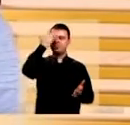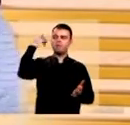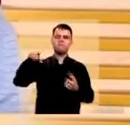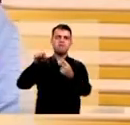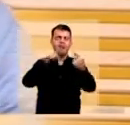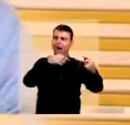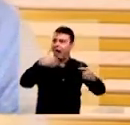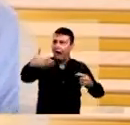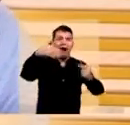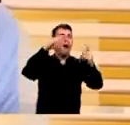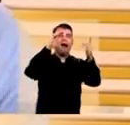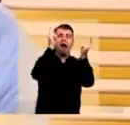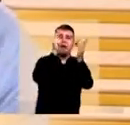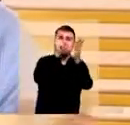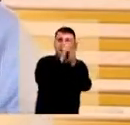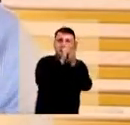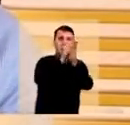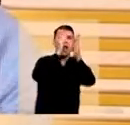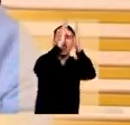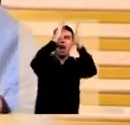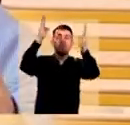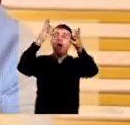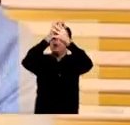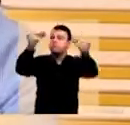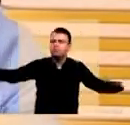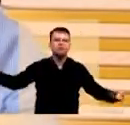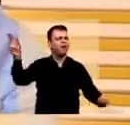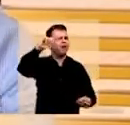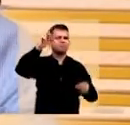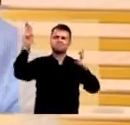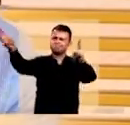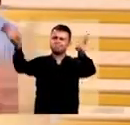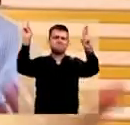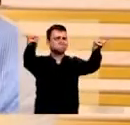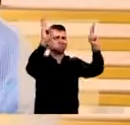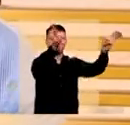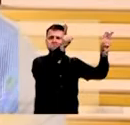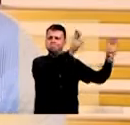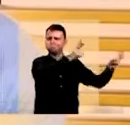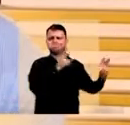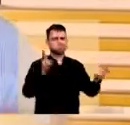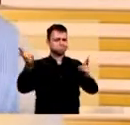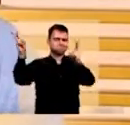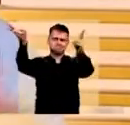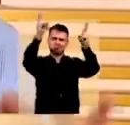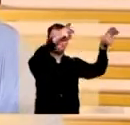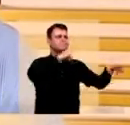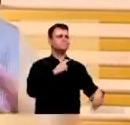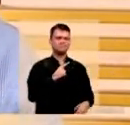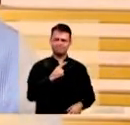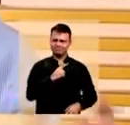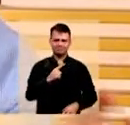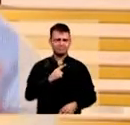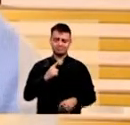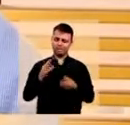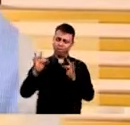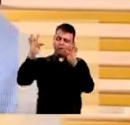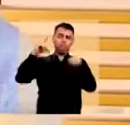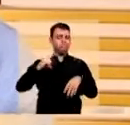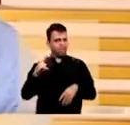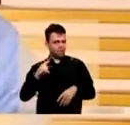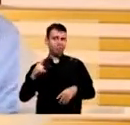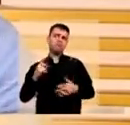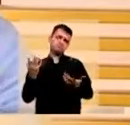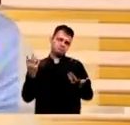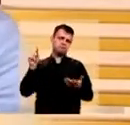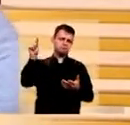vai desaparecer. Não vai desaparecer coisíssima nenhuma. O livro vai continuar existindo do jeito que ele é, né? E essa tecnologia usa muito o